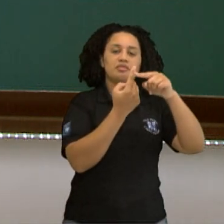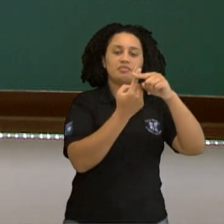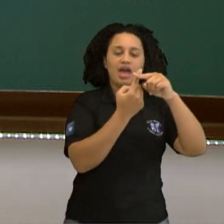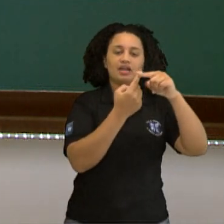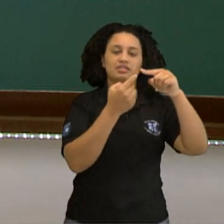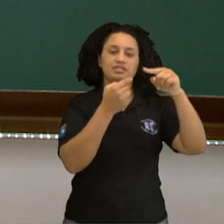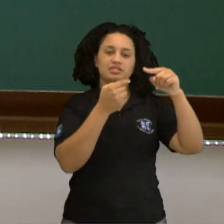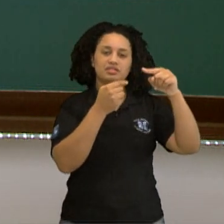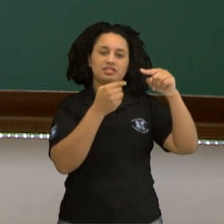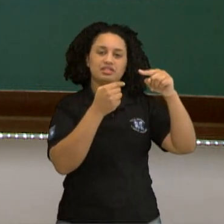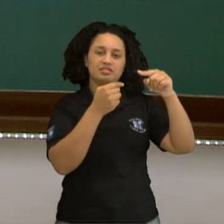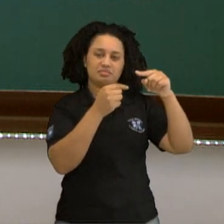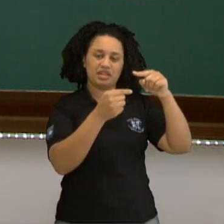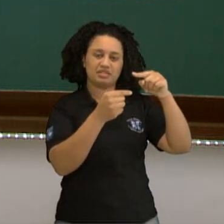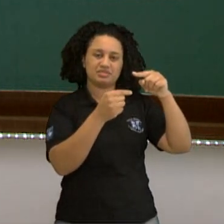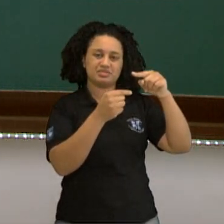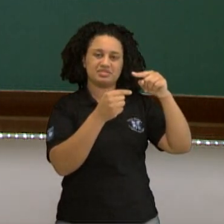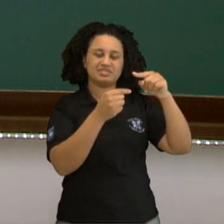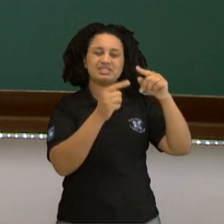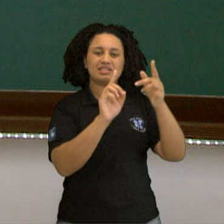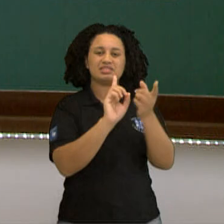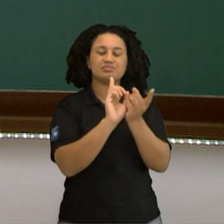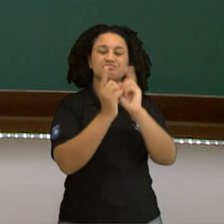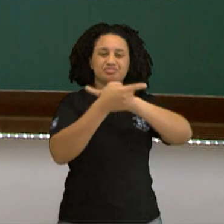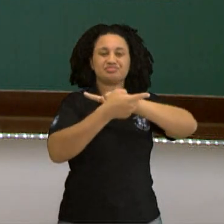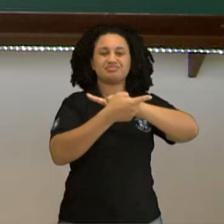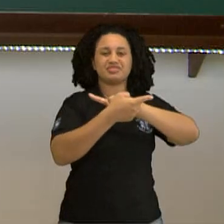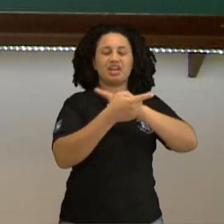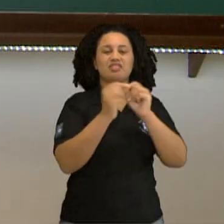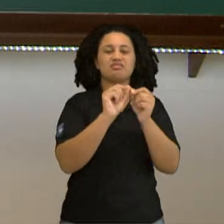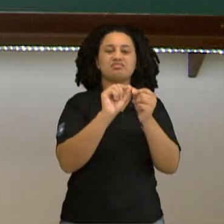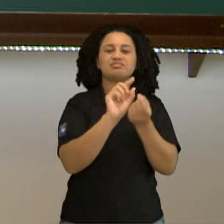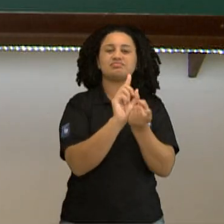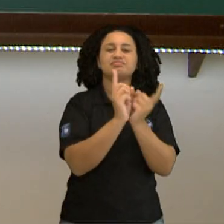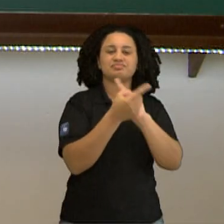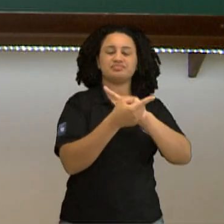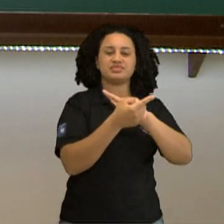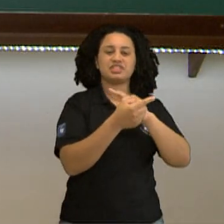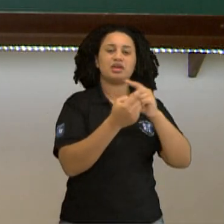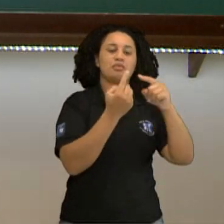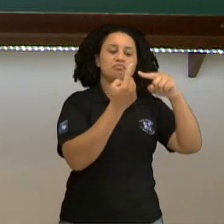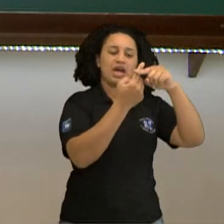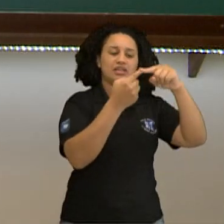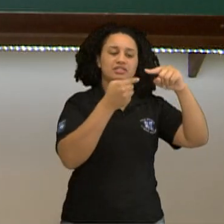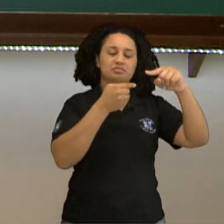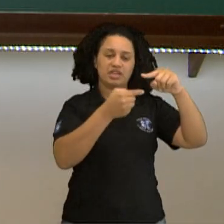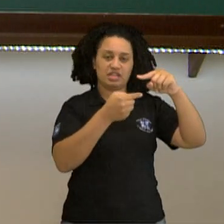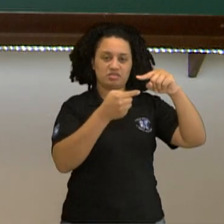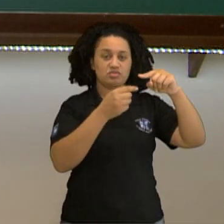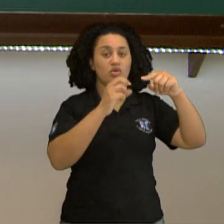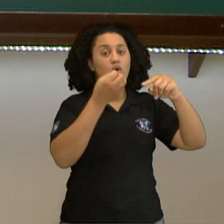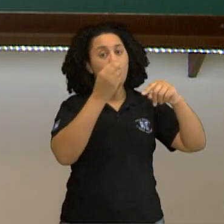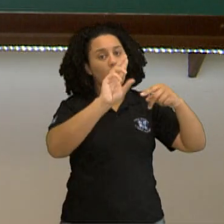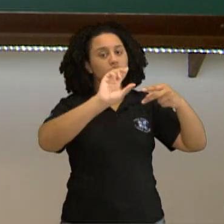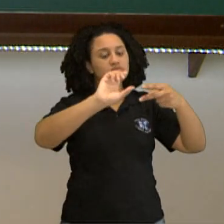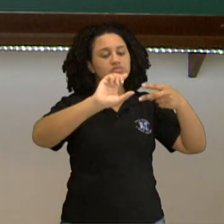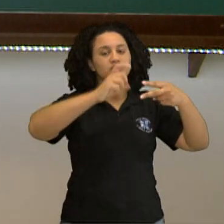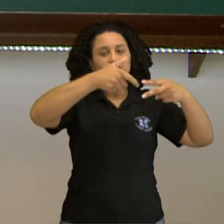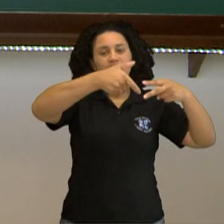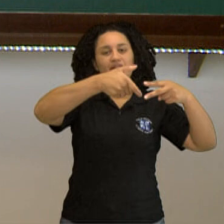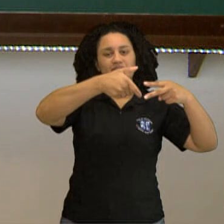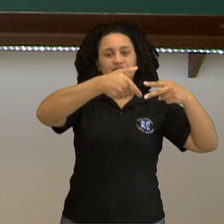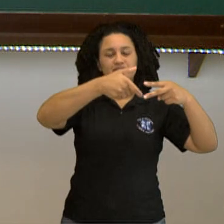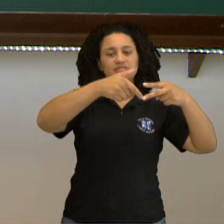direção, mas sentidos opostos. Isso me implica em sinais divergentes, ou seja, velocidade pode ser